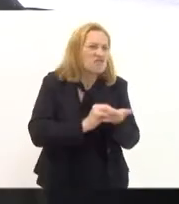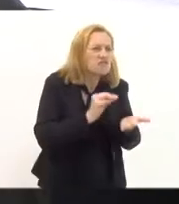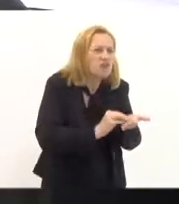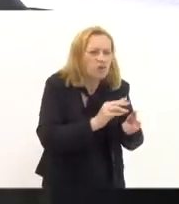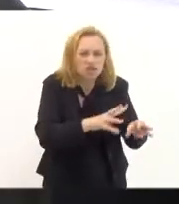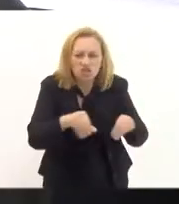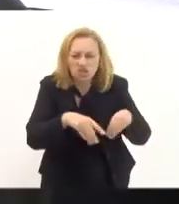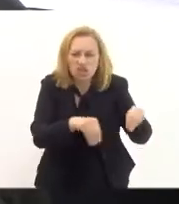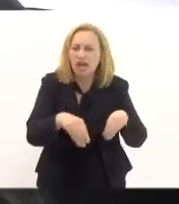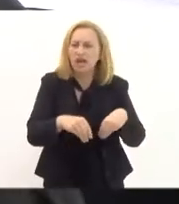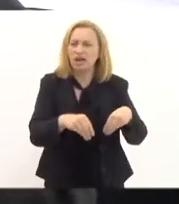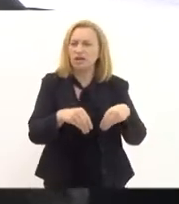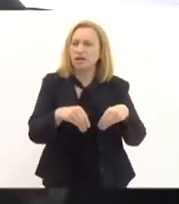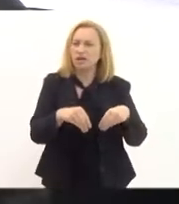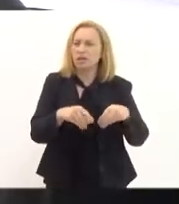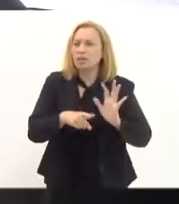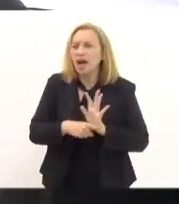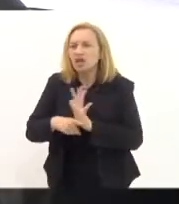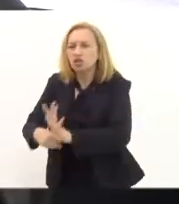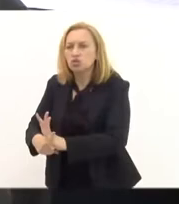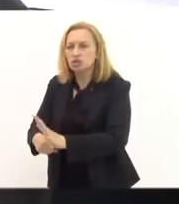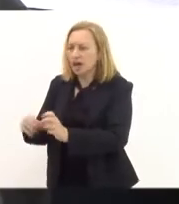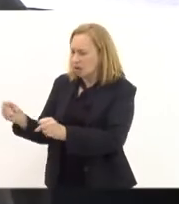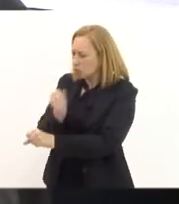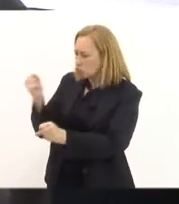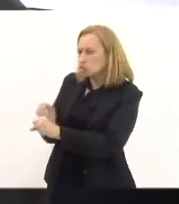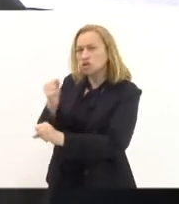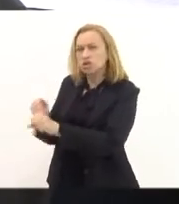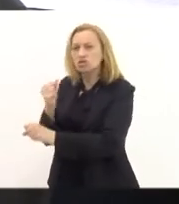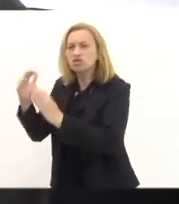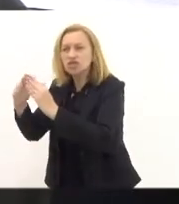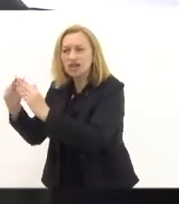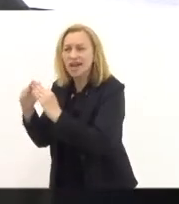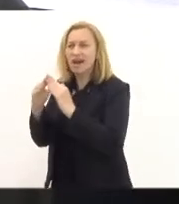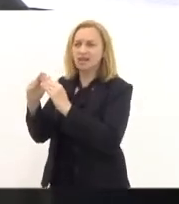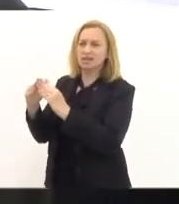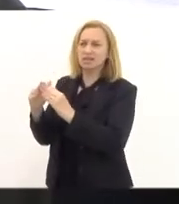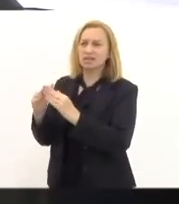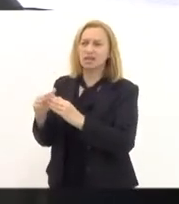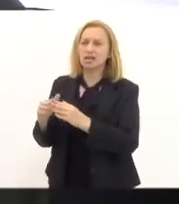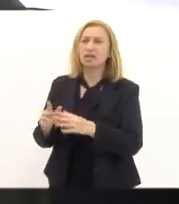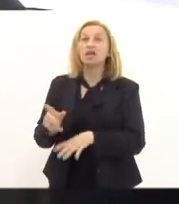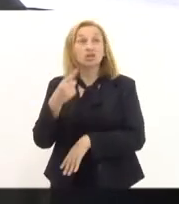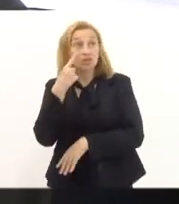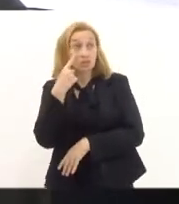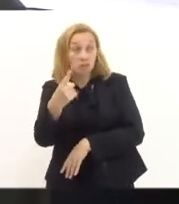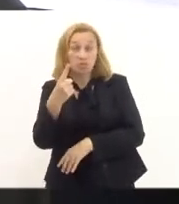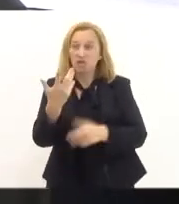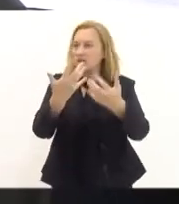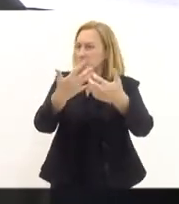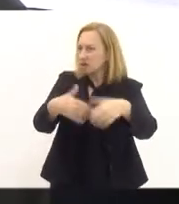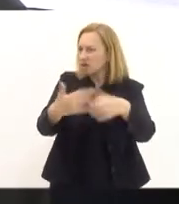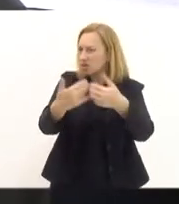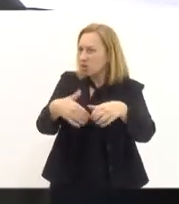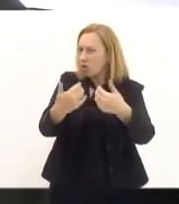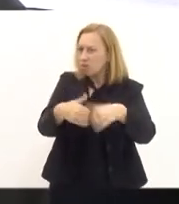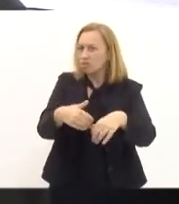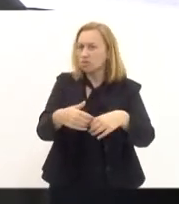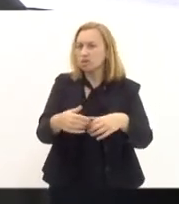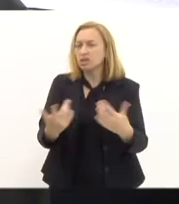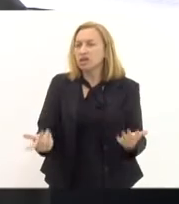que existe para soluções habitacionais que geram crises sucessivas vídeo é de Petrópolis recentemente que esse